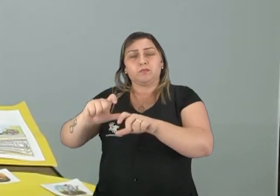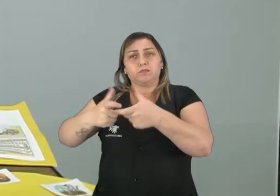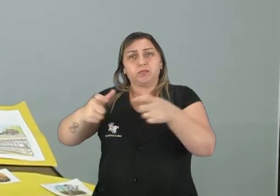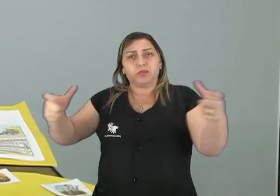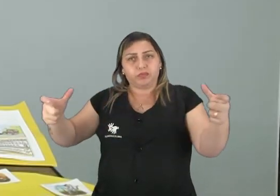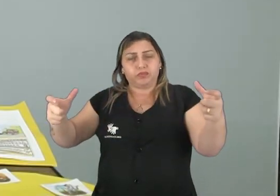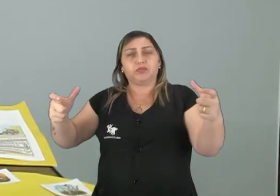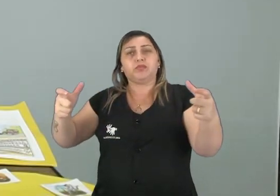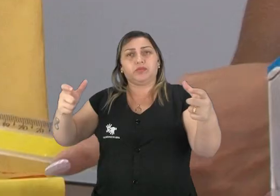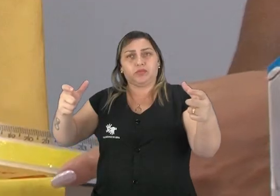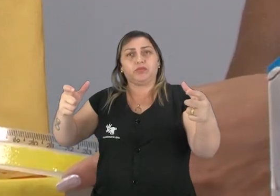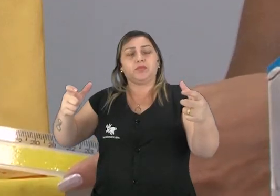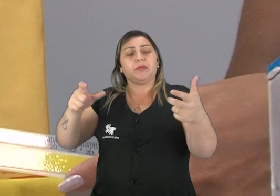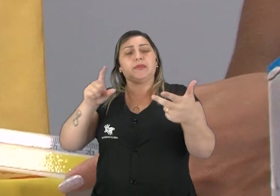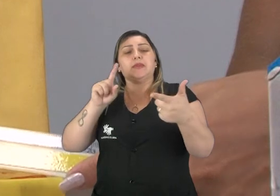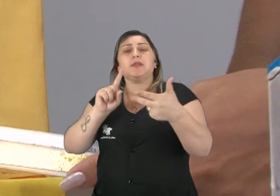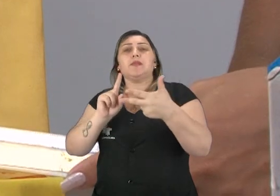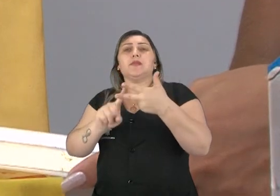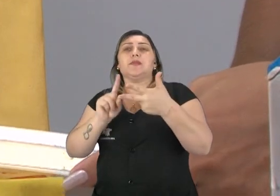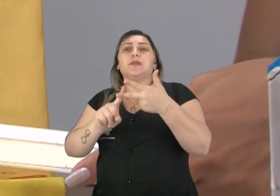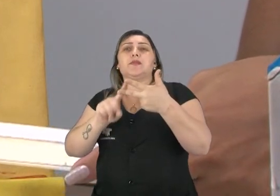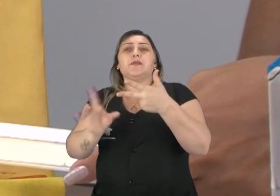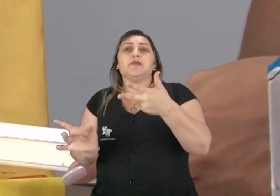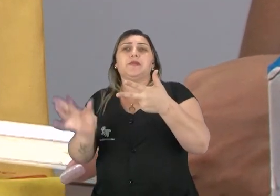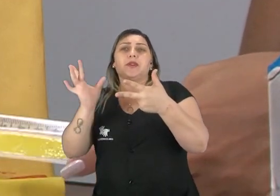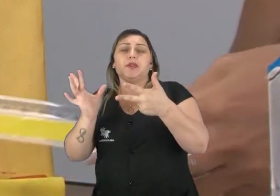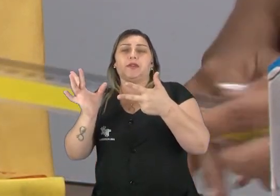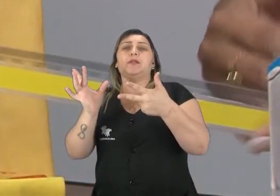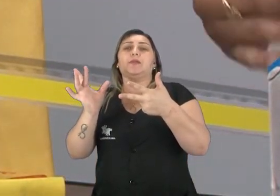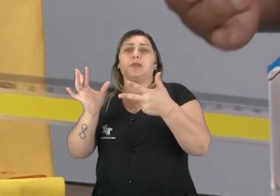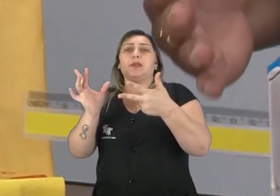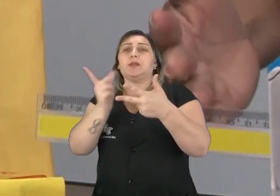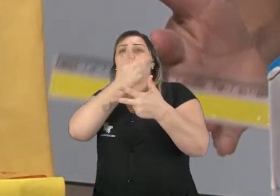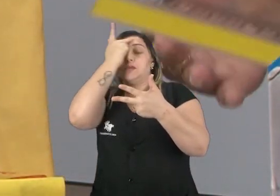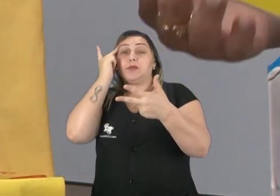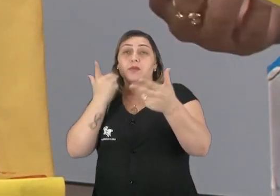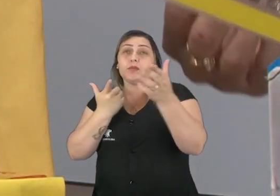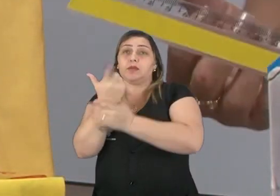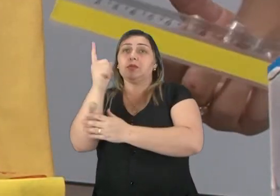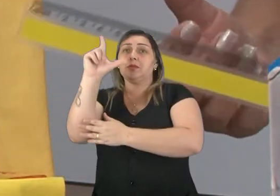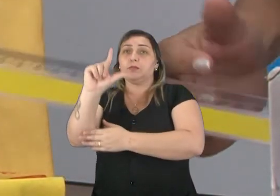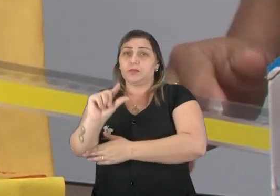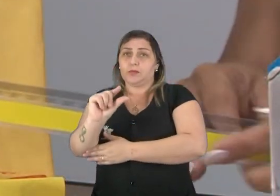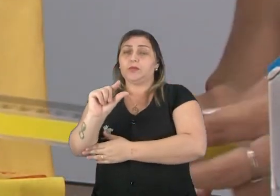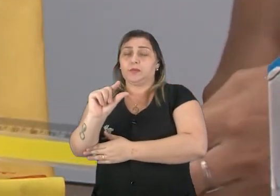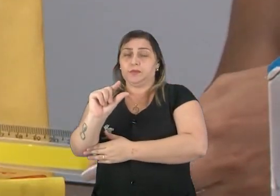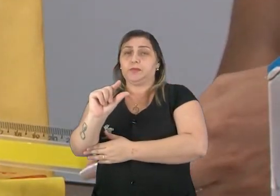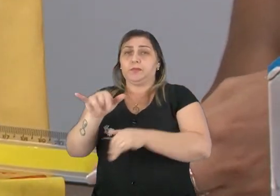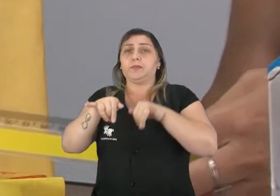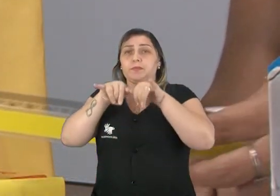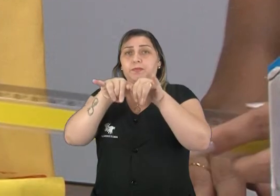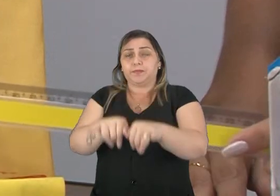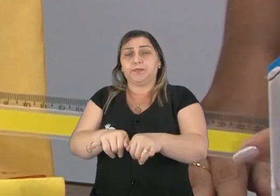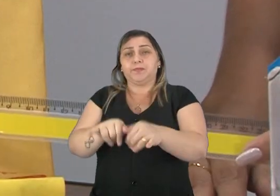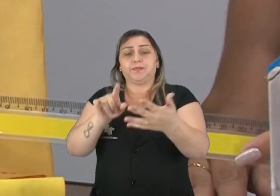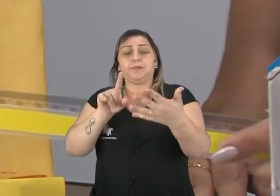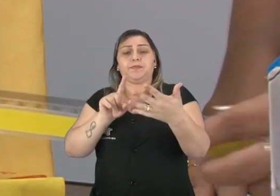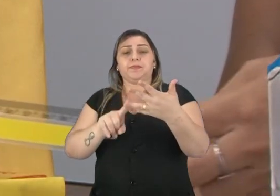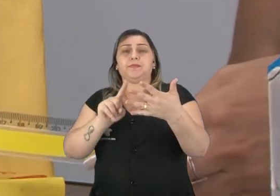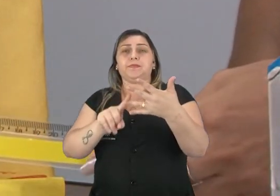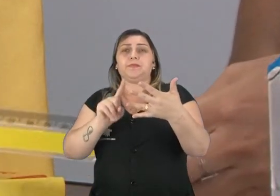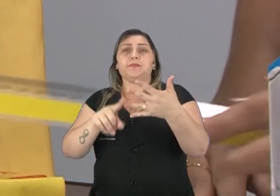grandes quantidades, depois vende para os varejistas, que são supermercados, são os menores, e